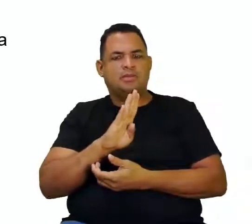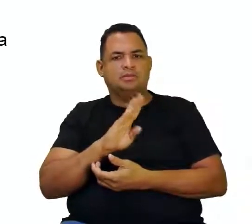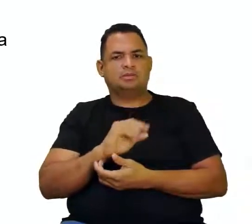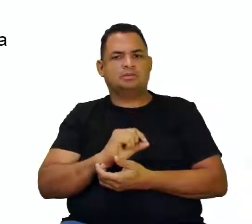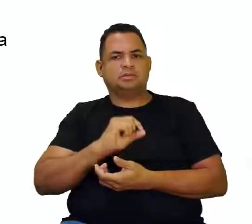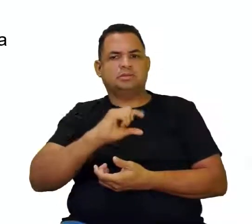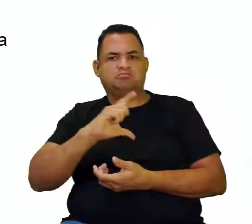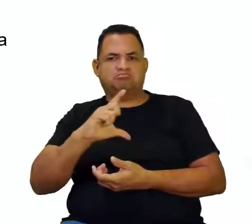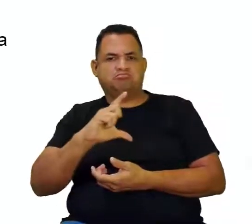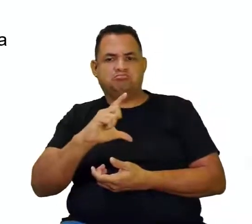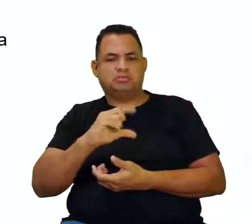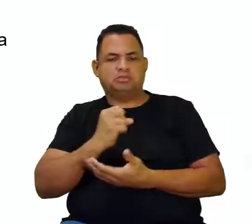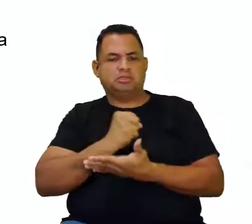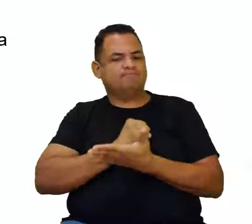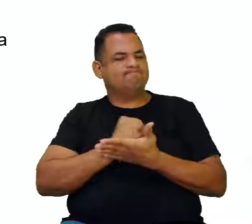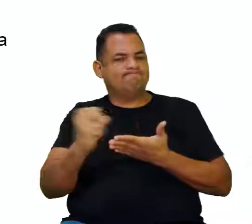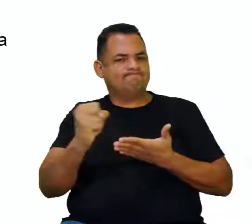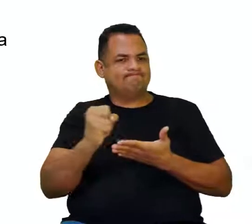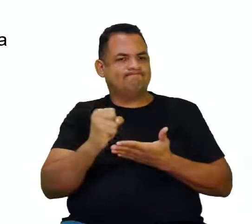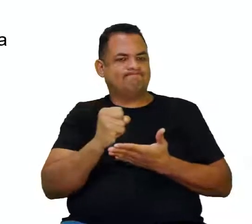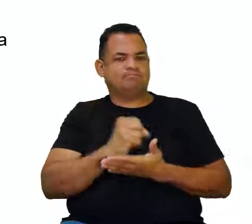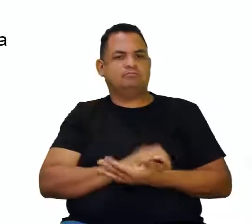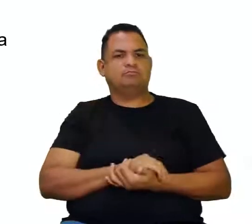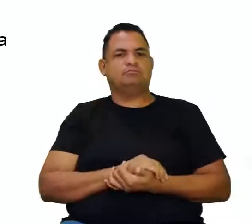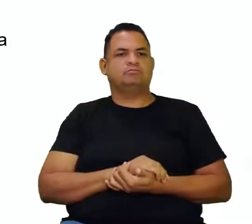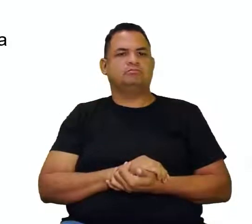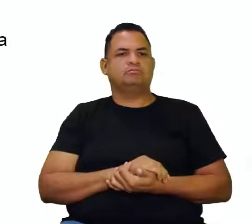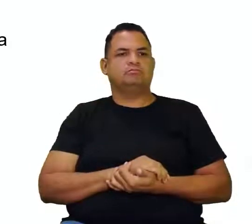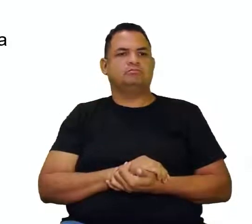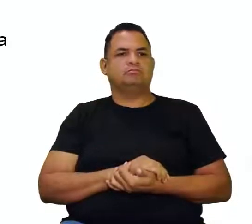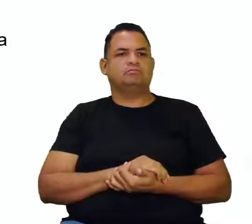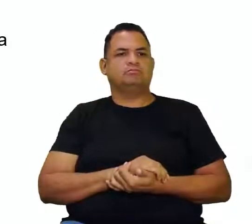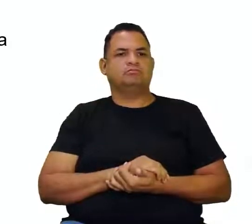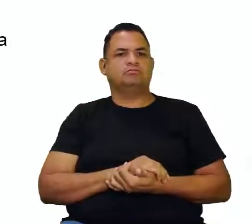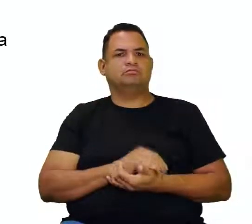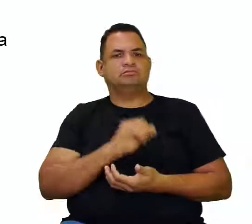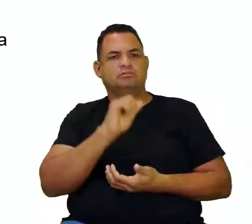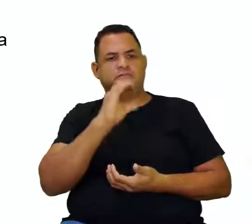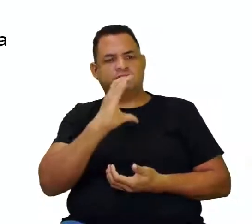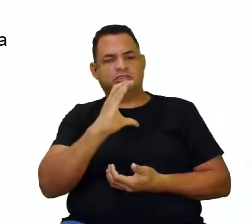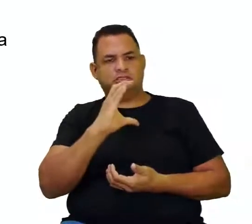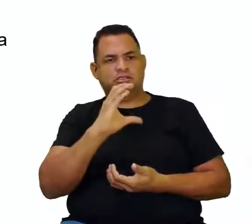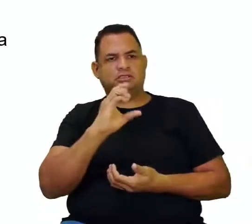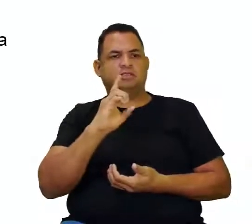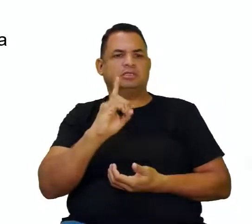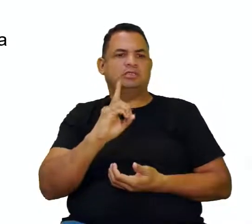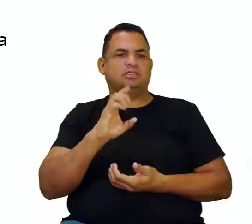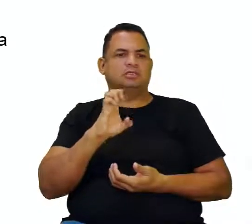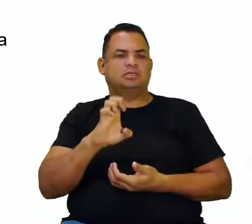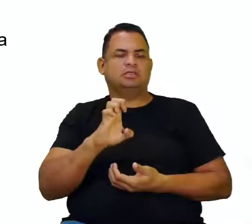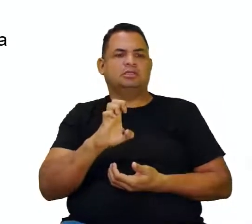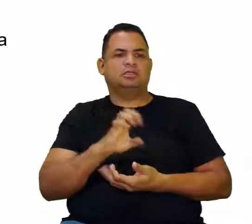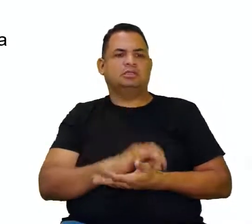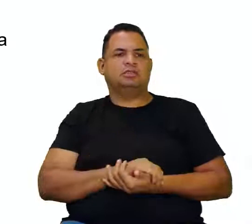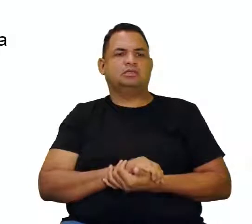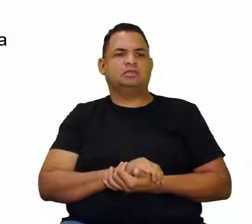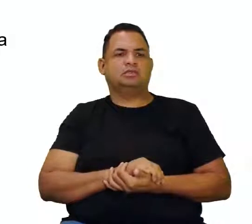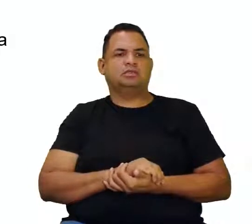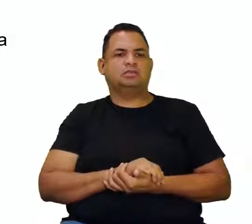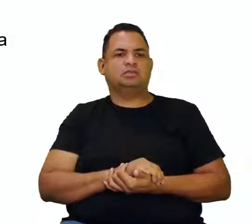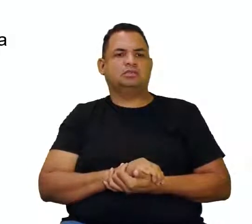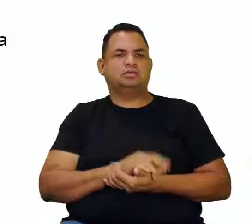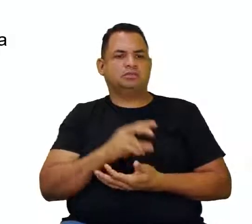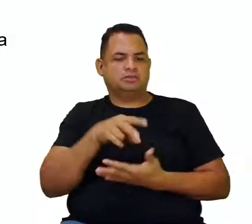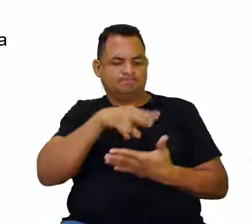a acidez, você já tira logo de cara. E ficamos entre a letra C, D e E. Aqui a gente